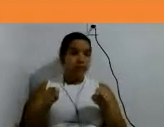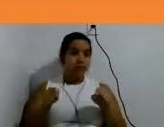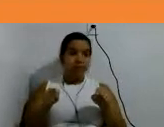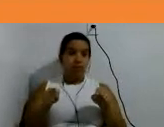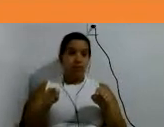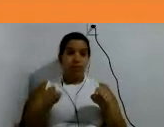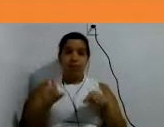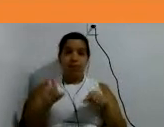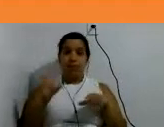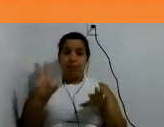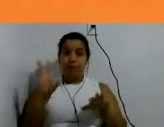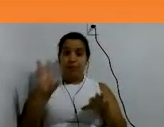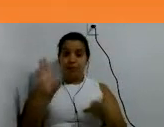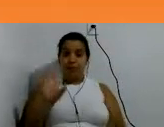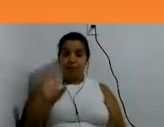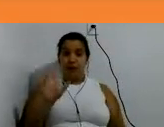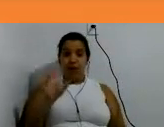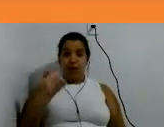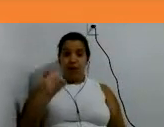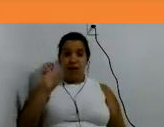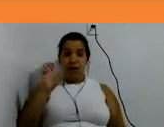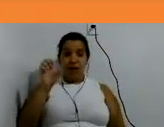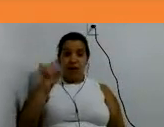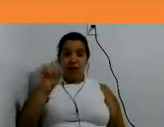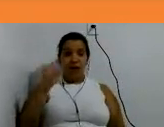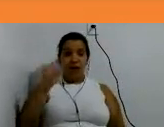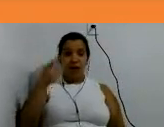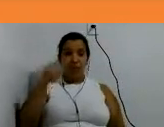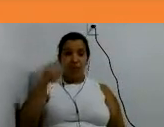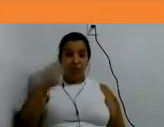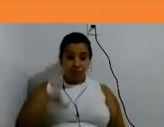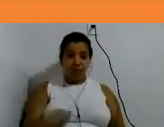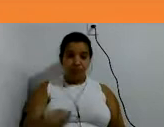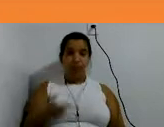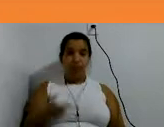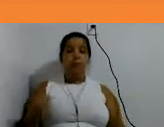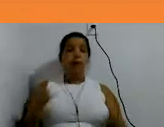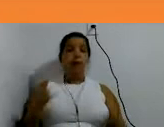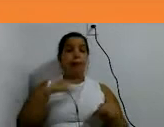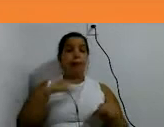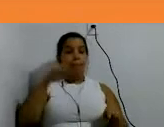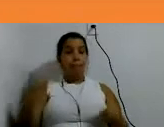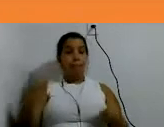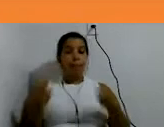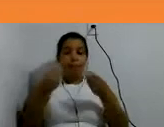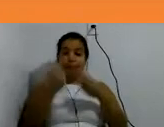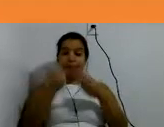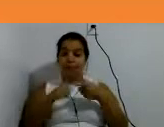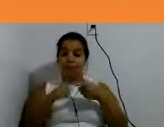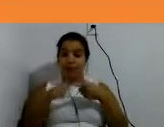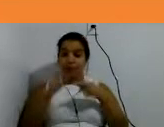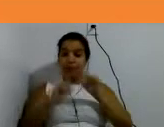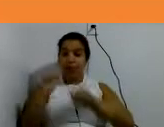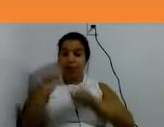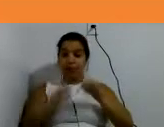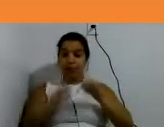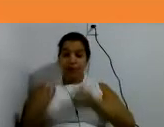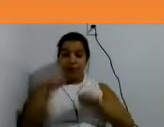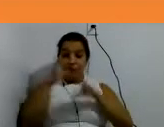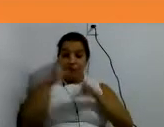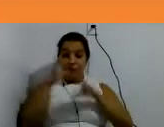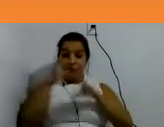leishmania, e ele tem um fluorocromo. E aqui a gente tem também uma outra desvantagem, que a gente precisa de um